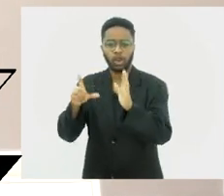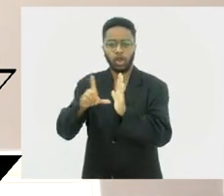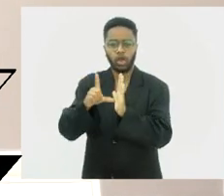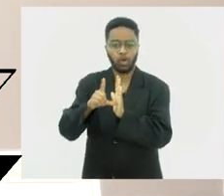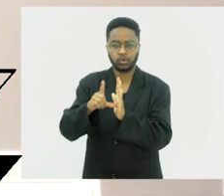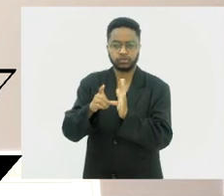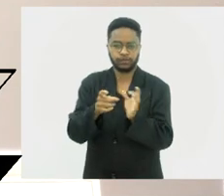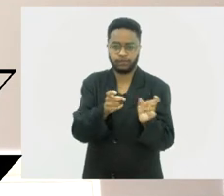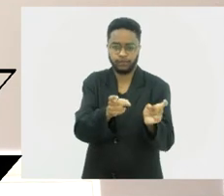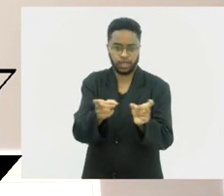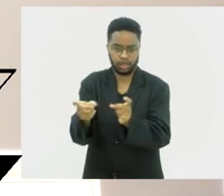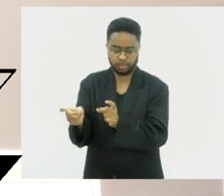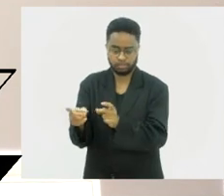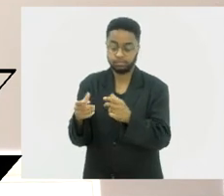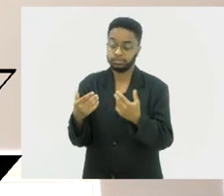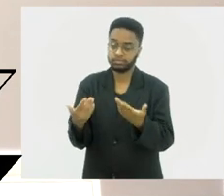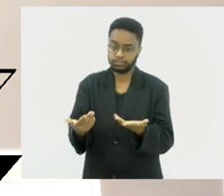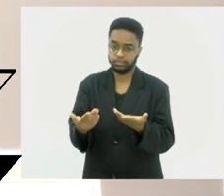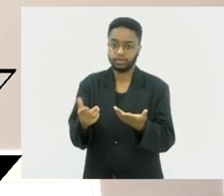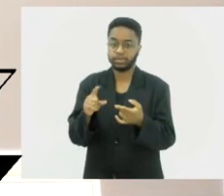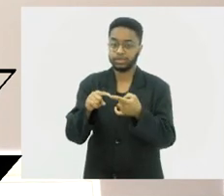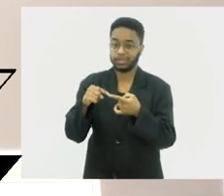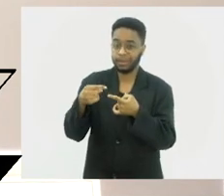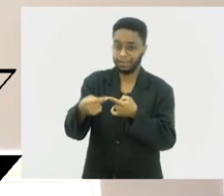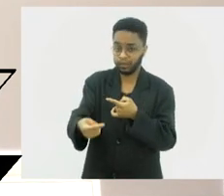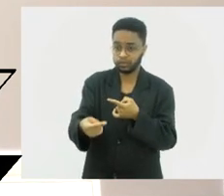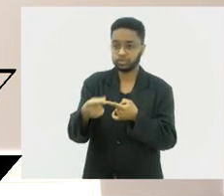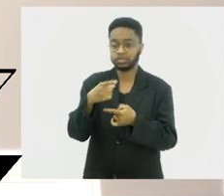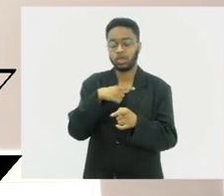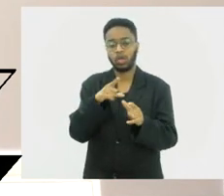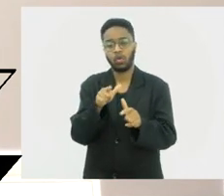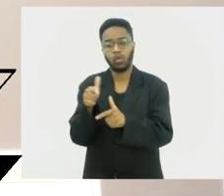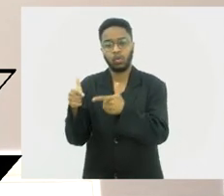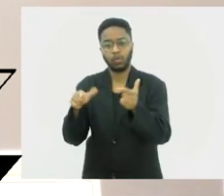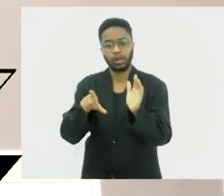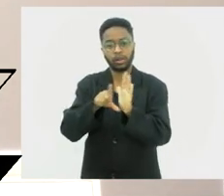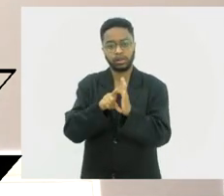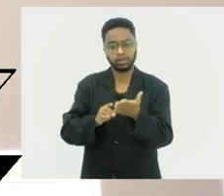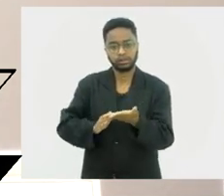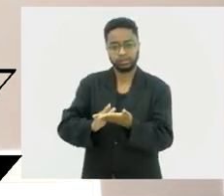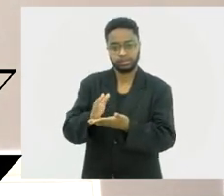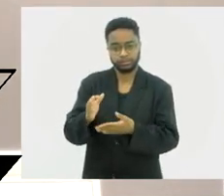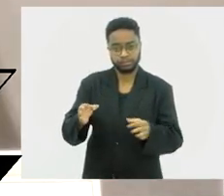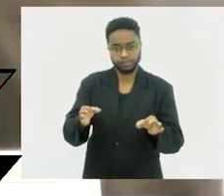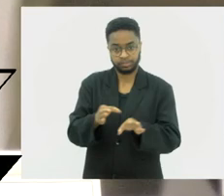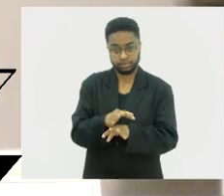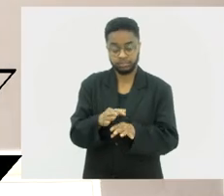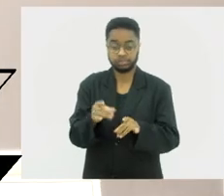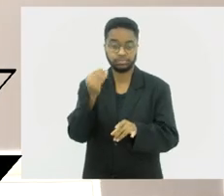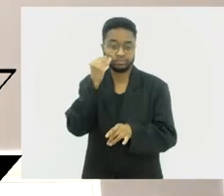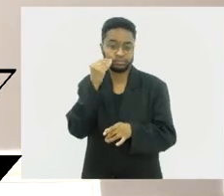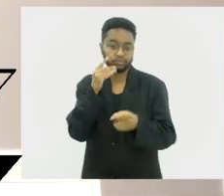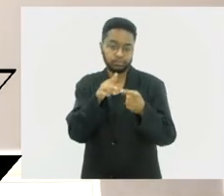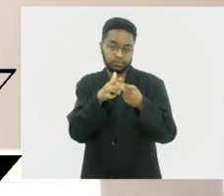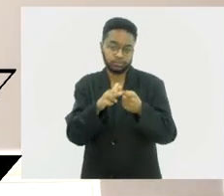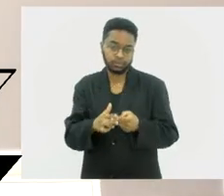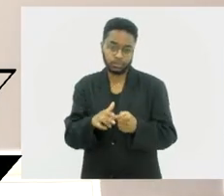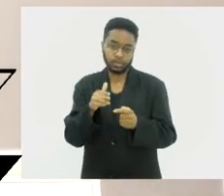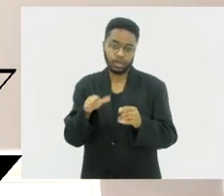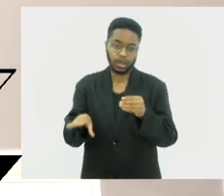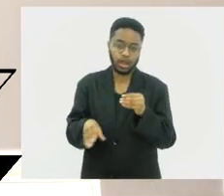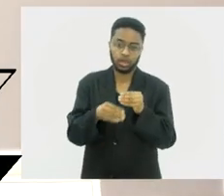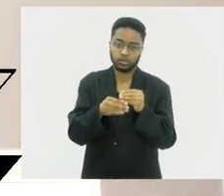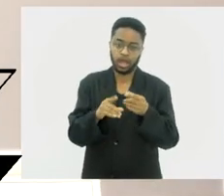E, depois disso, deputado Amorim, outras leis foram aprovadas, melhorando,